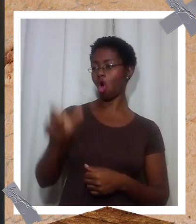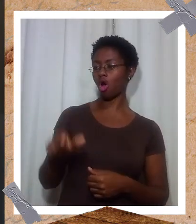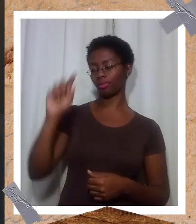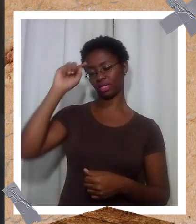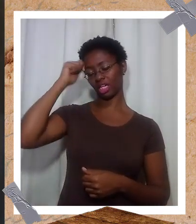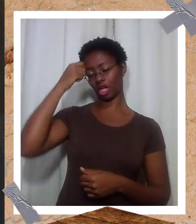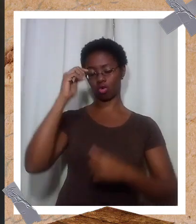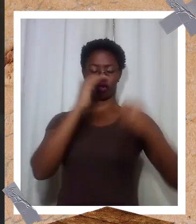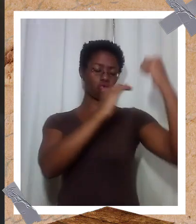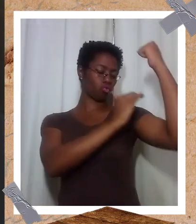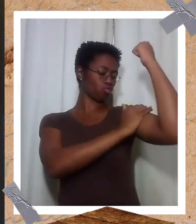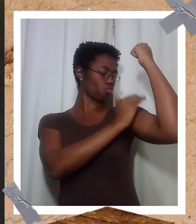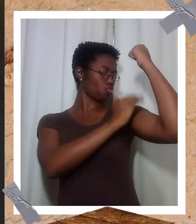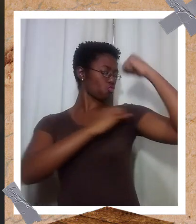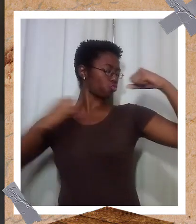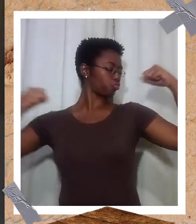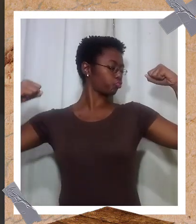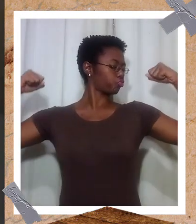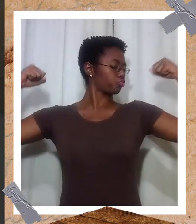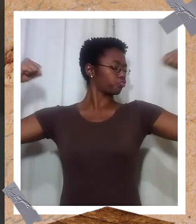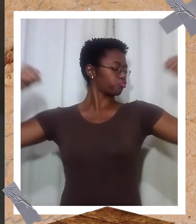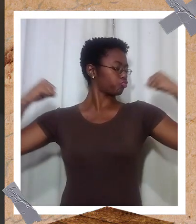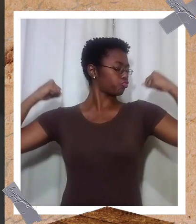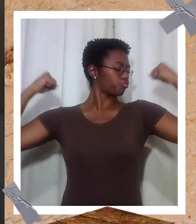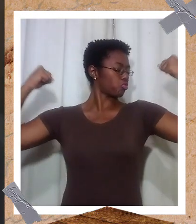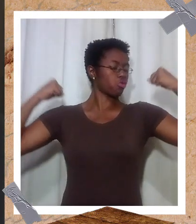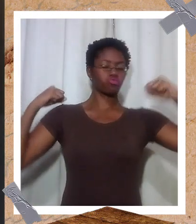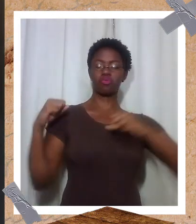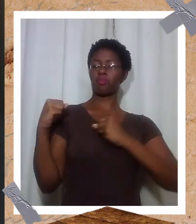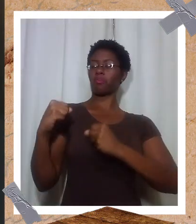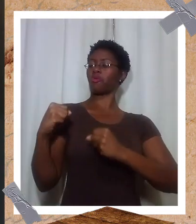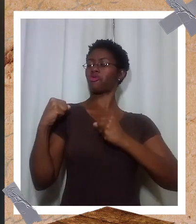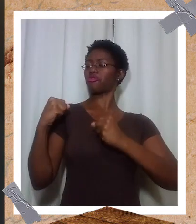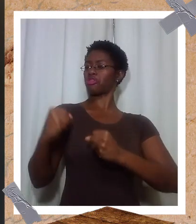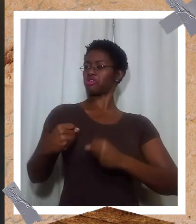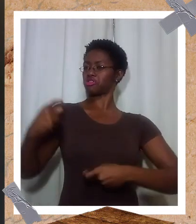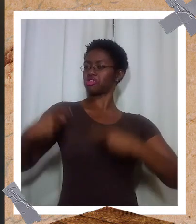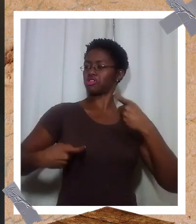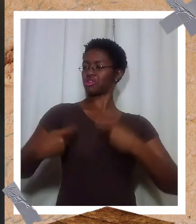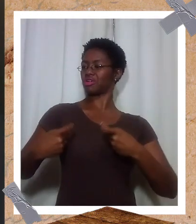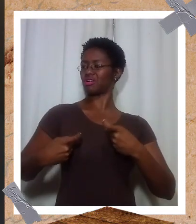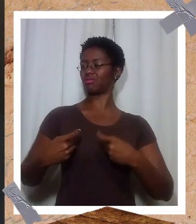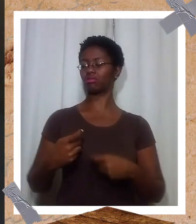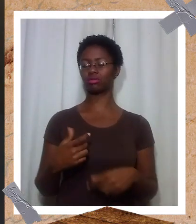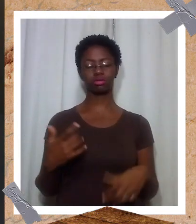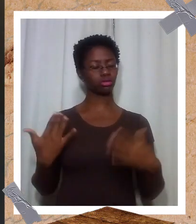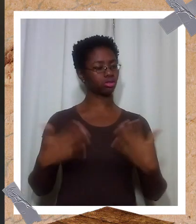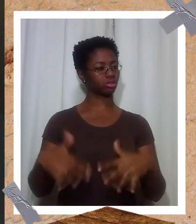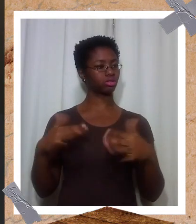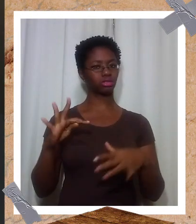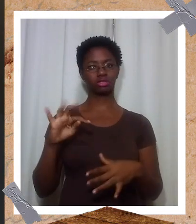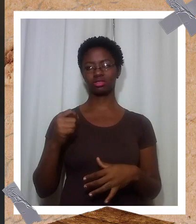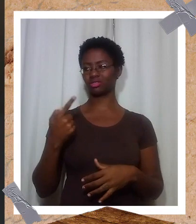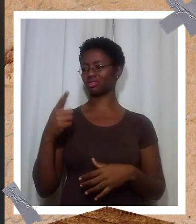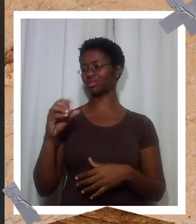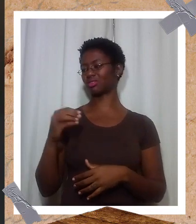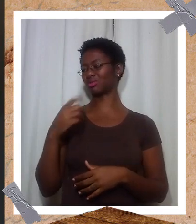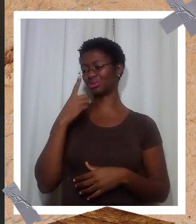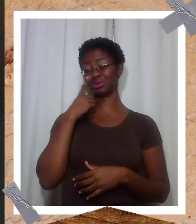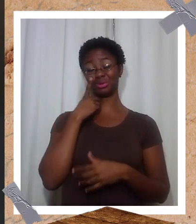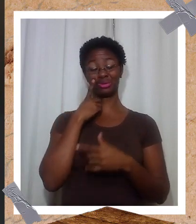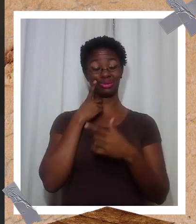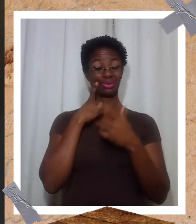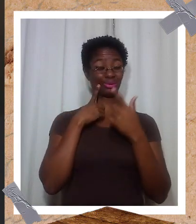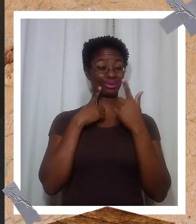ali, do homem negro guerreiro, né? Nossa, Tião, como você me fez chorar agora, cara, com o